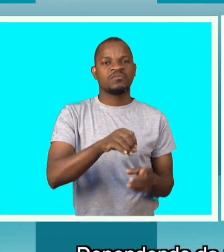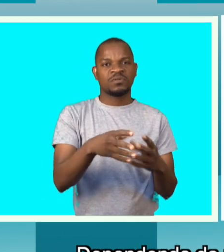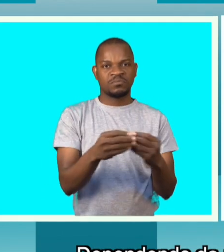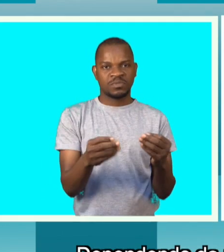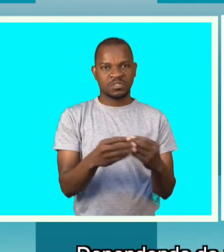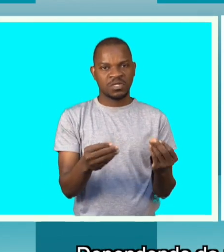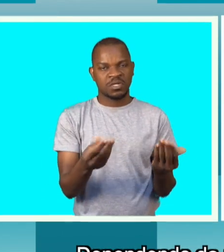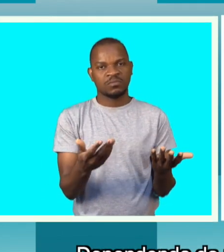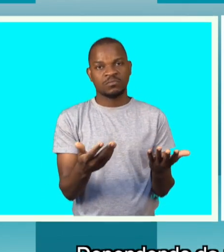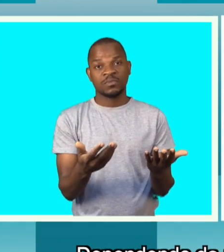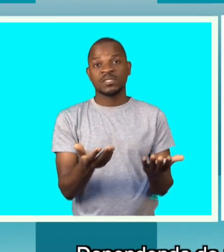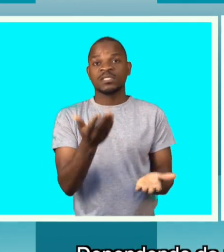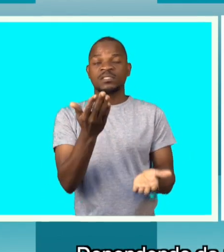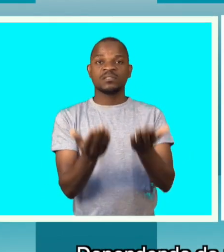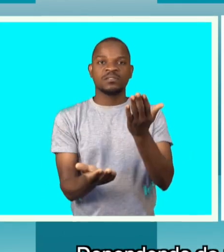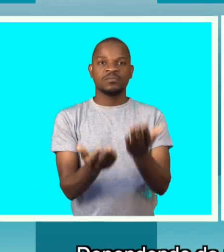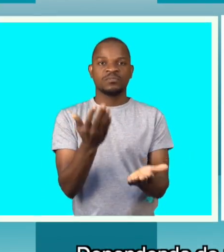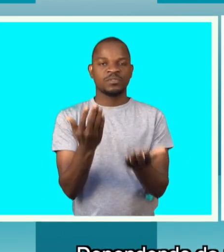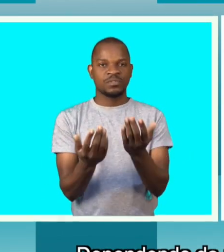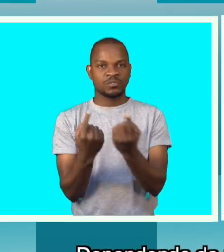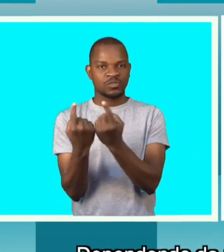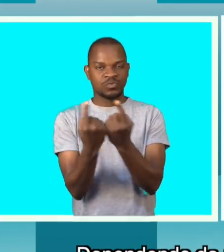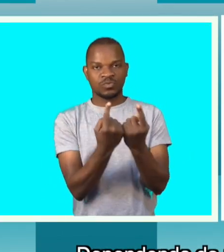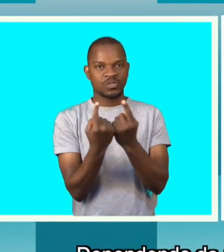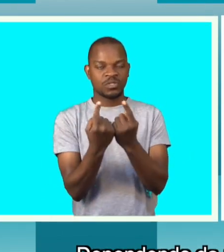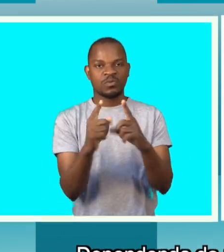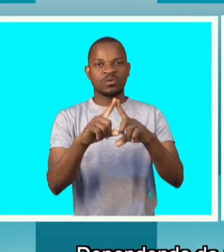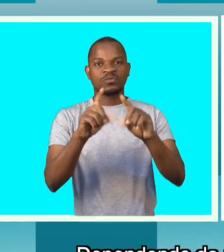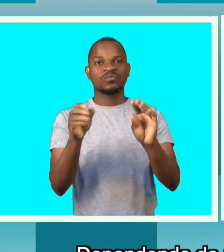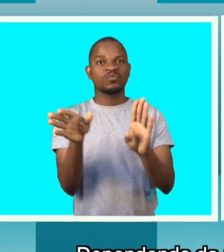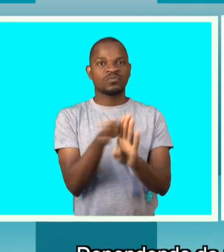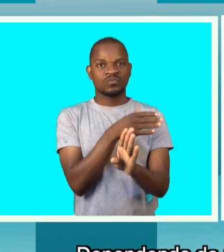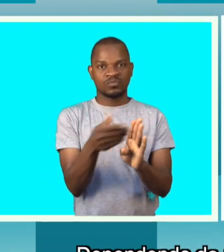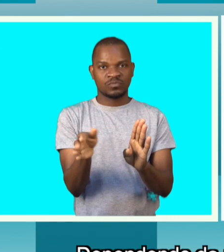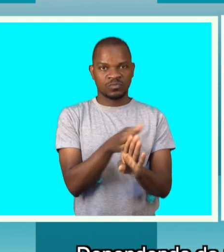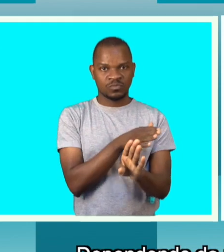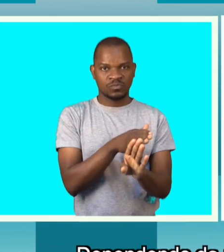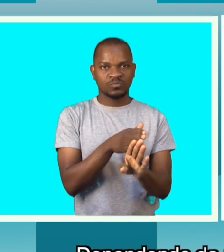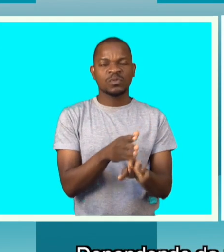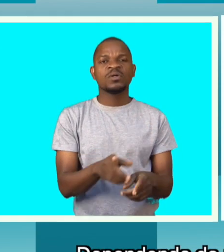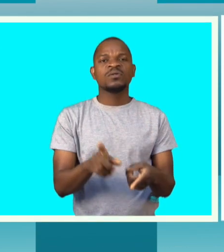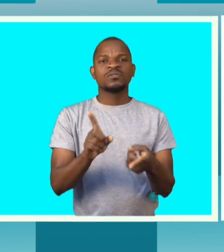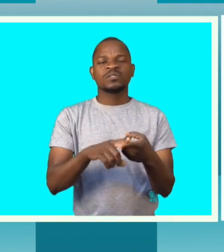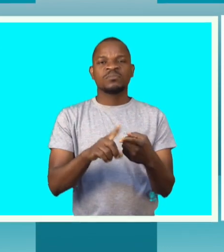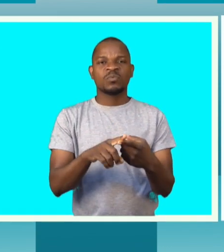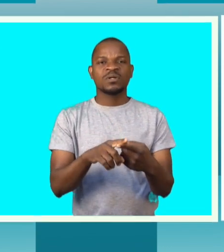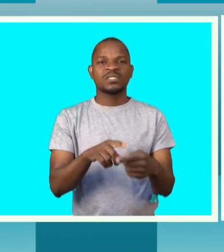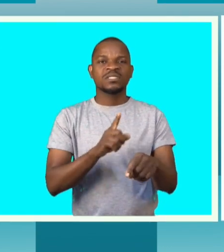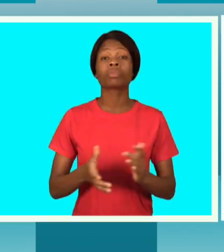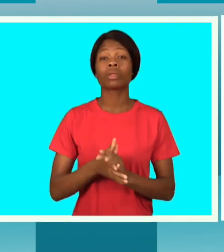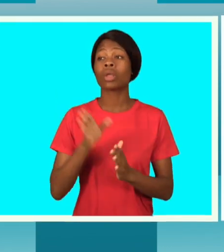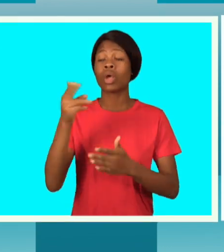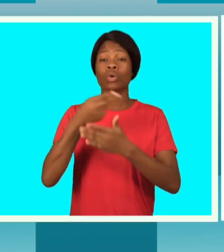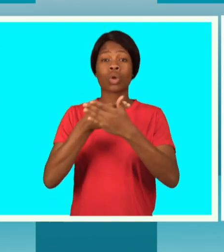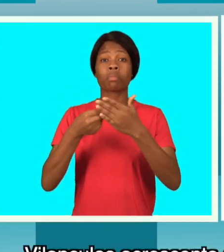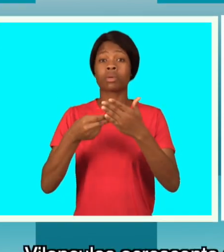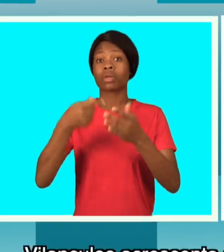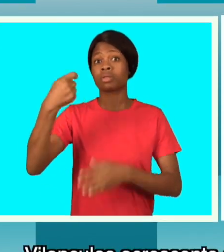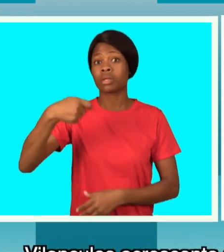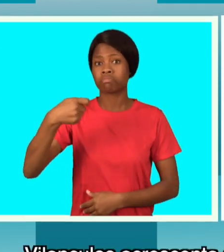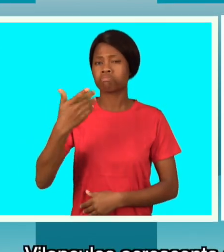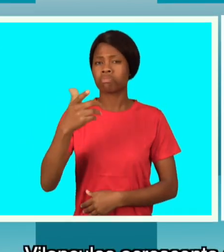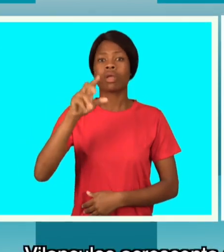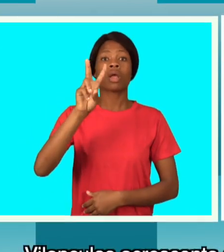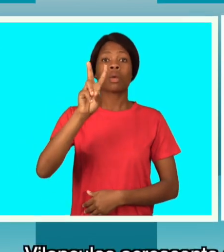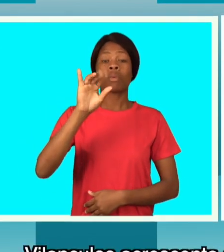violência doméstica os crimes ou as penas aplicáveis vão vão portanto a avaria a vilã